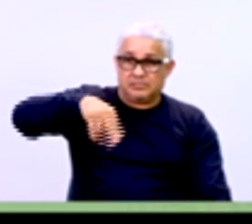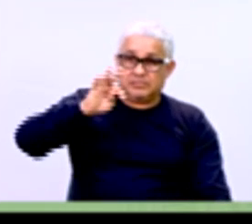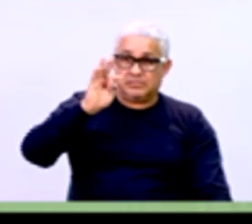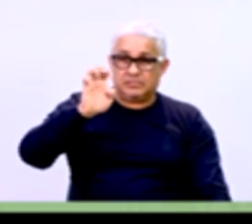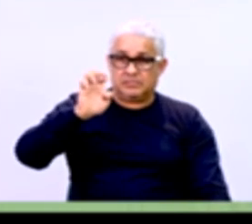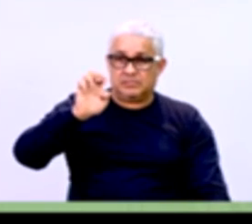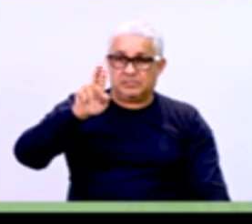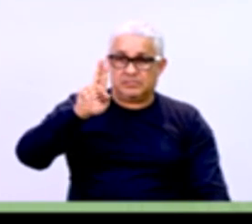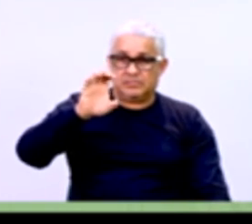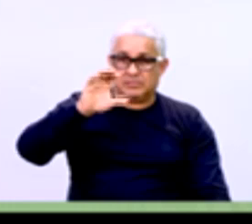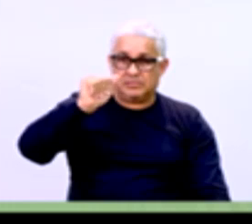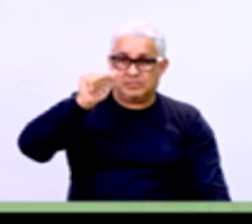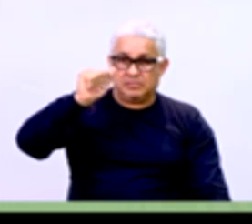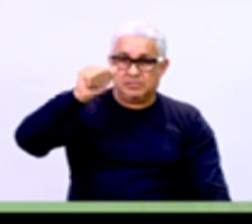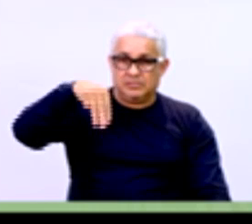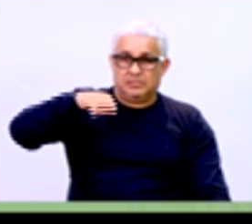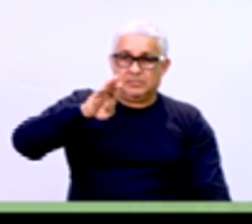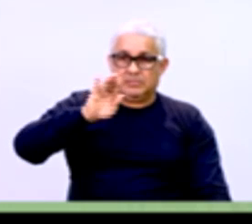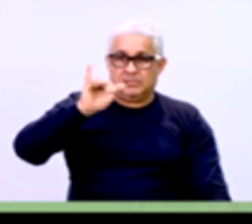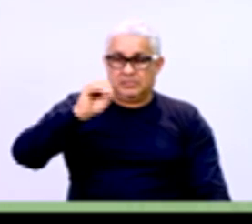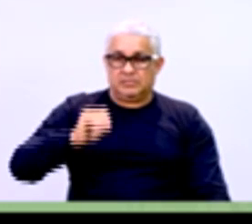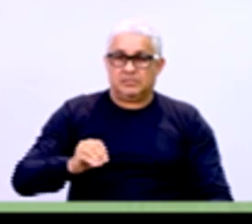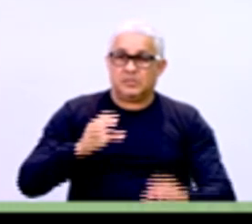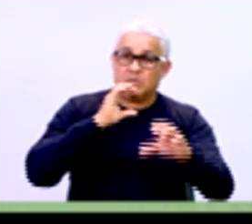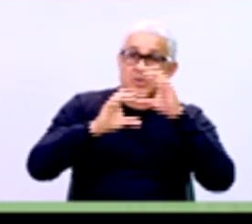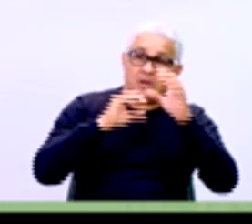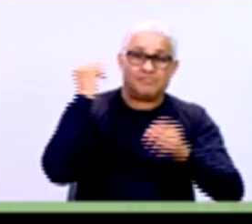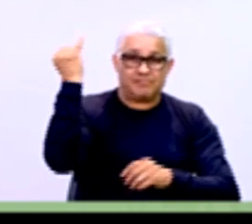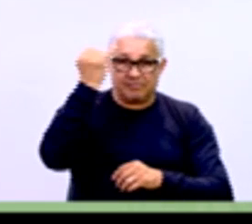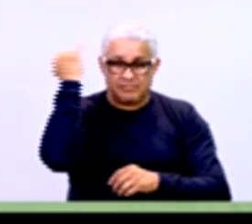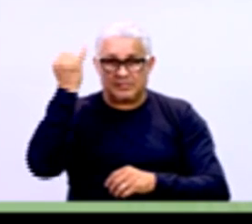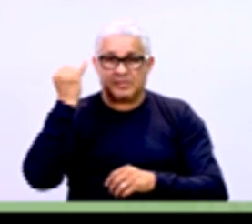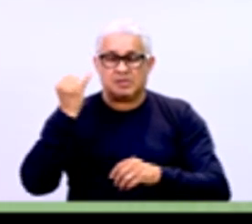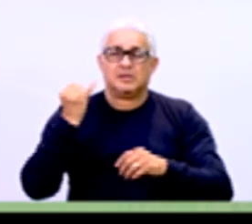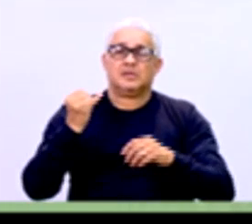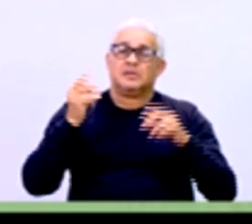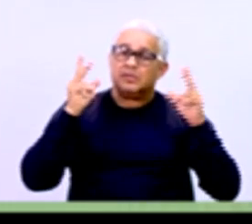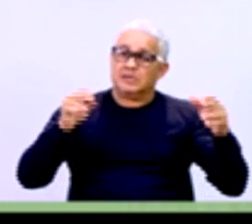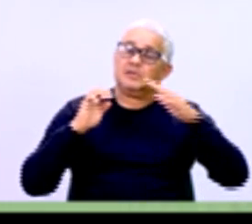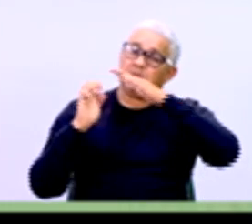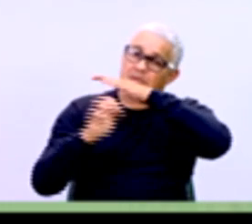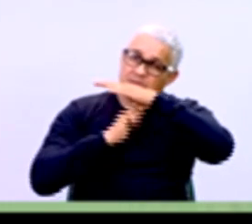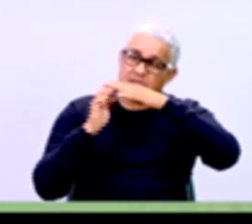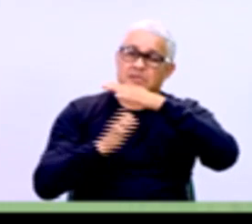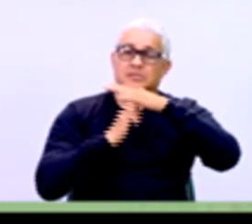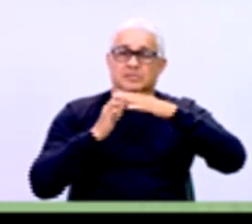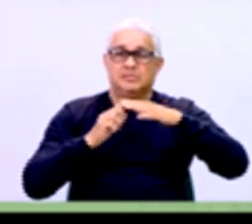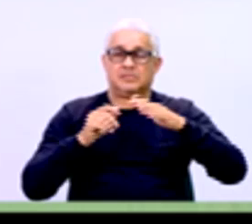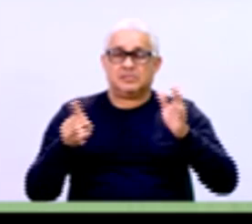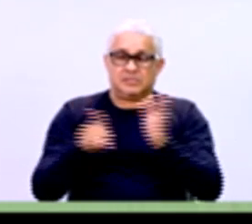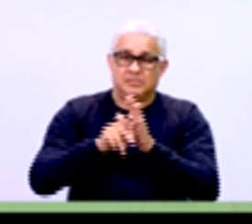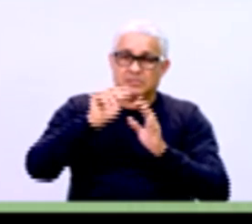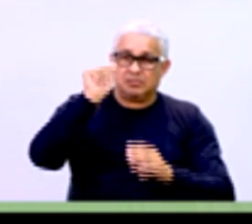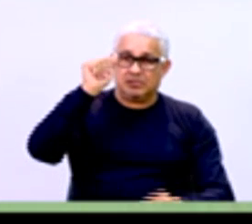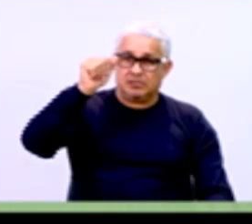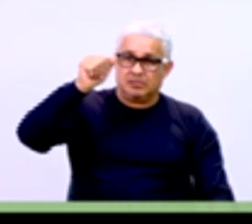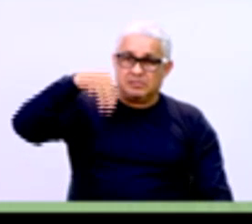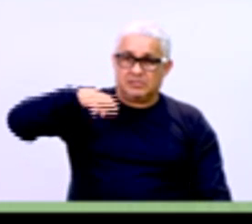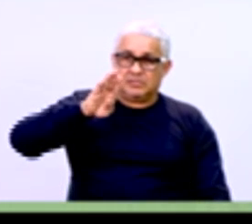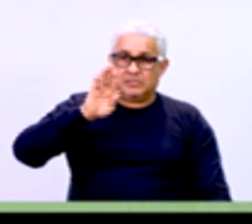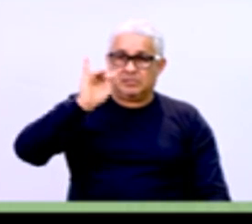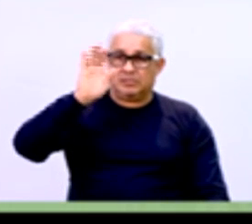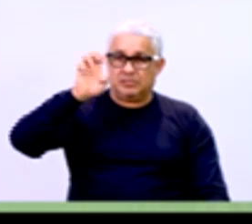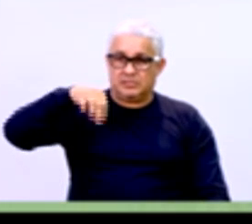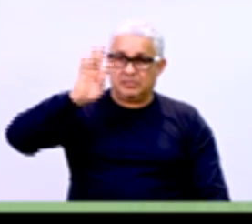A comunicação é super importante, inclusive com as instituições ambientais. Criar normas e registrar